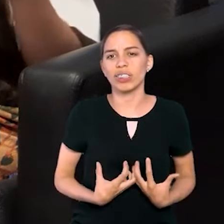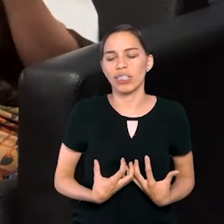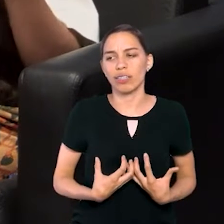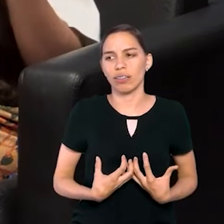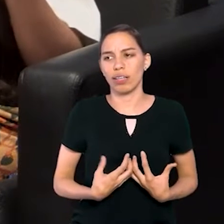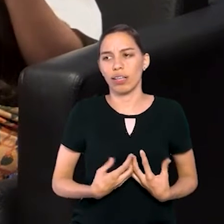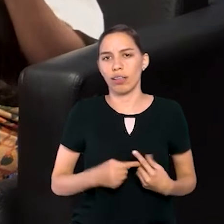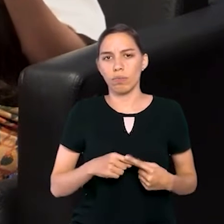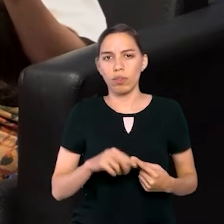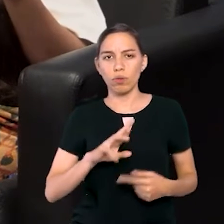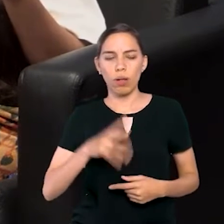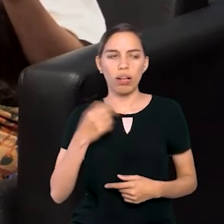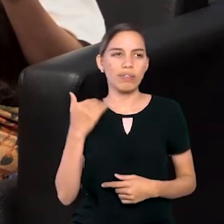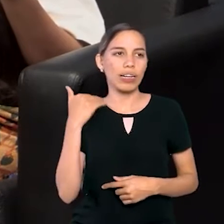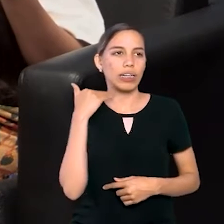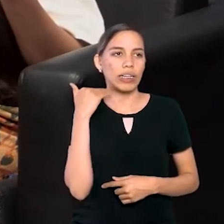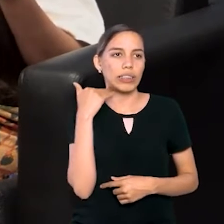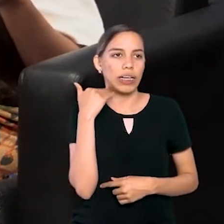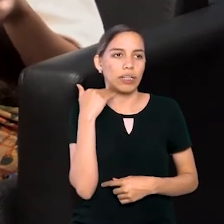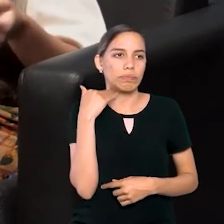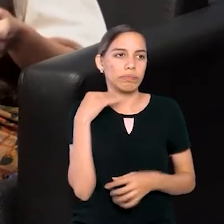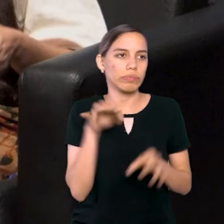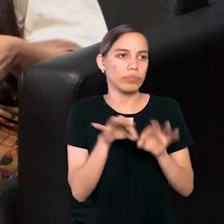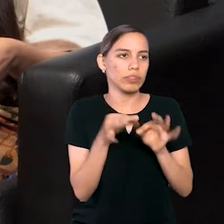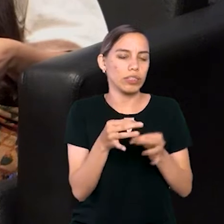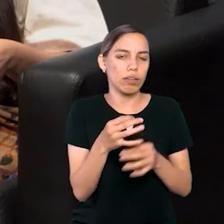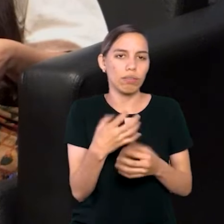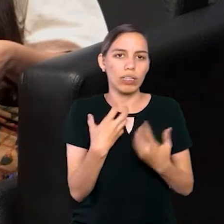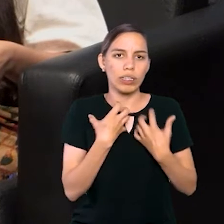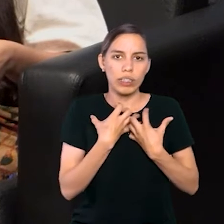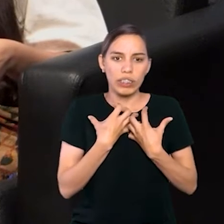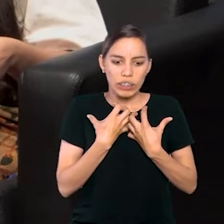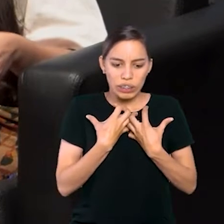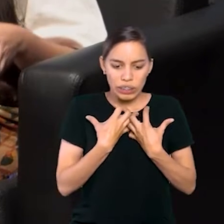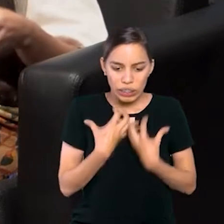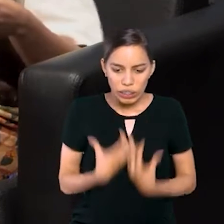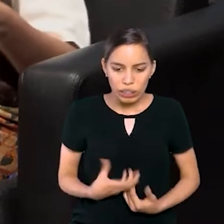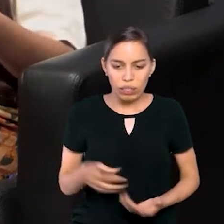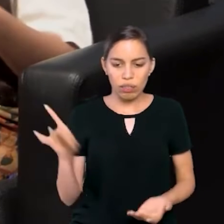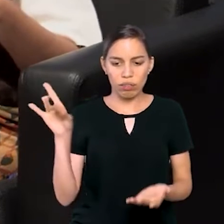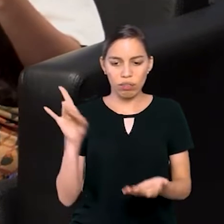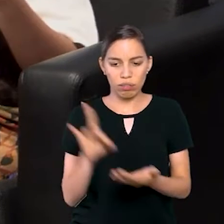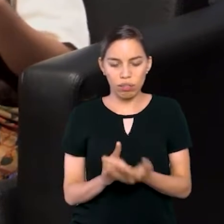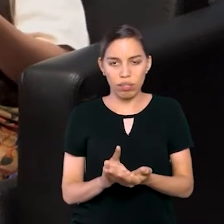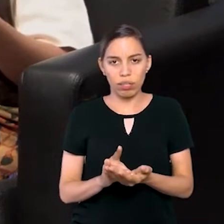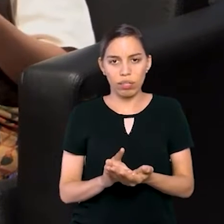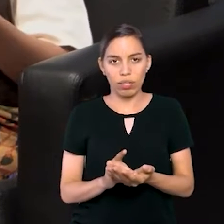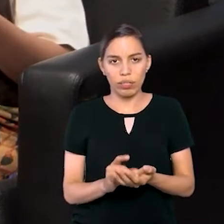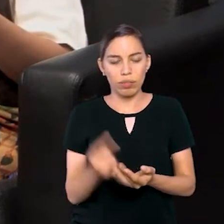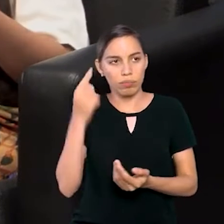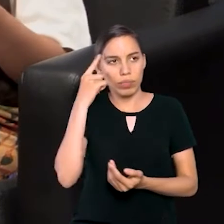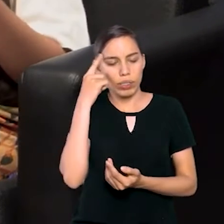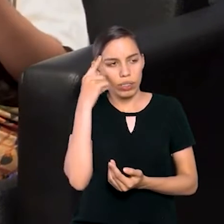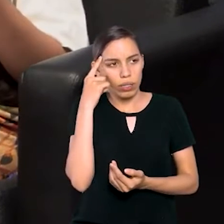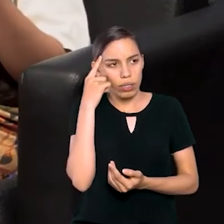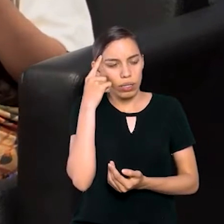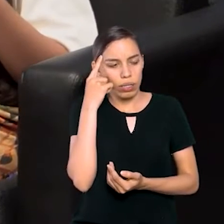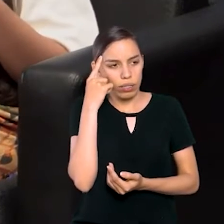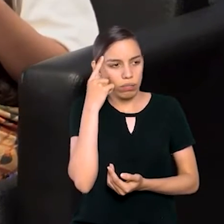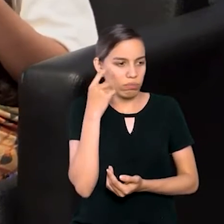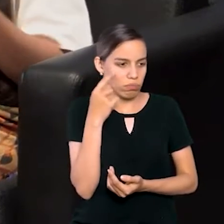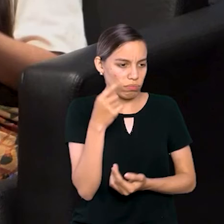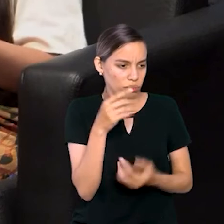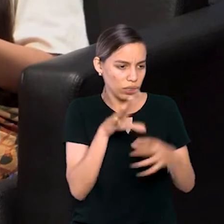uma outra ordem, né? Então, pensar em formas de receber esse cuidado envolve a gente